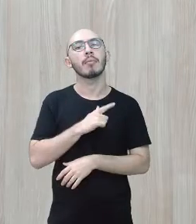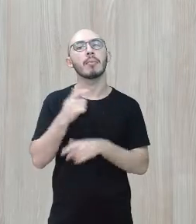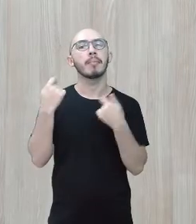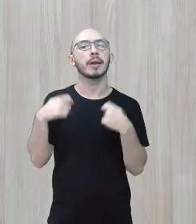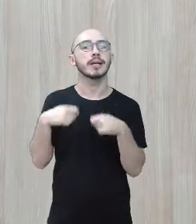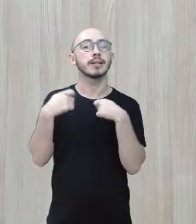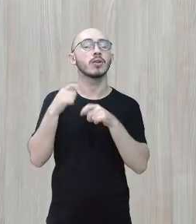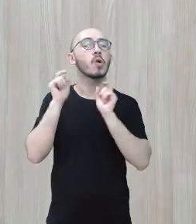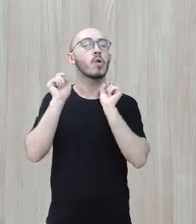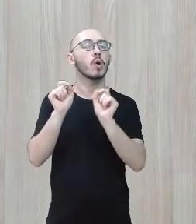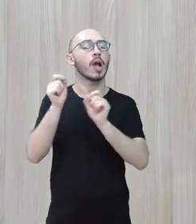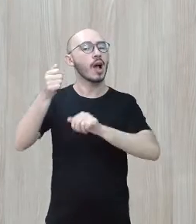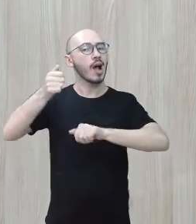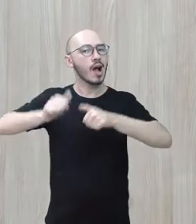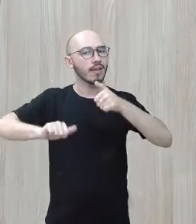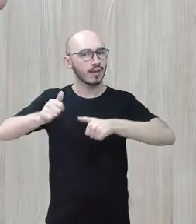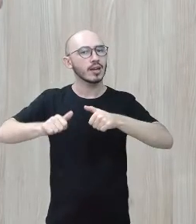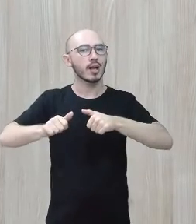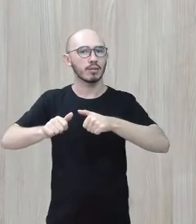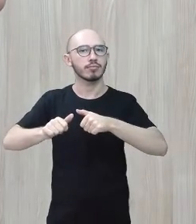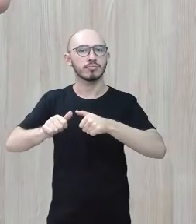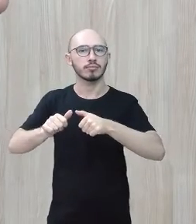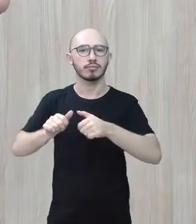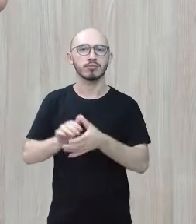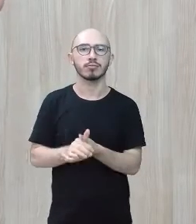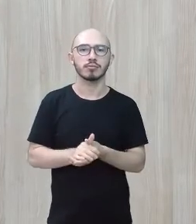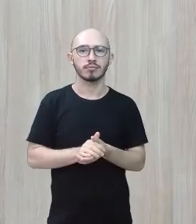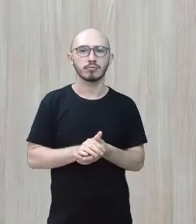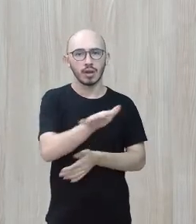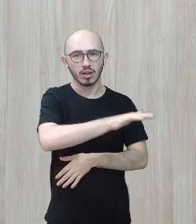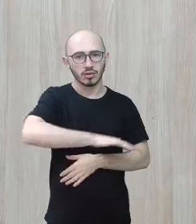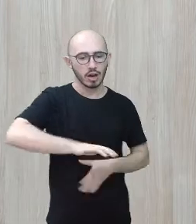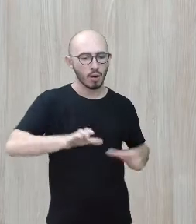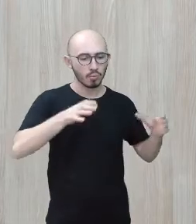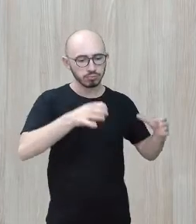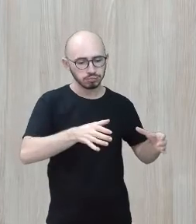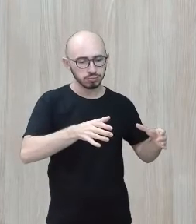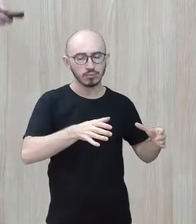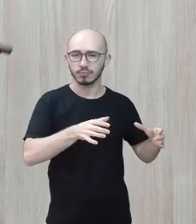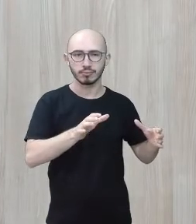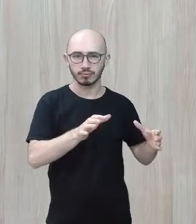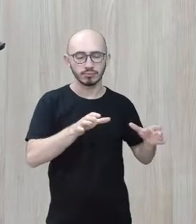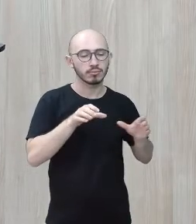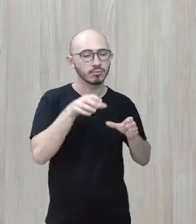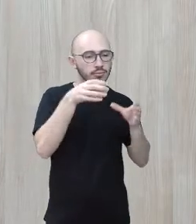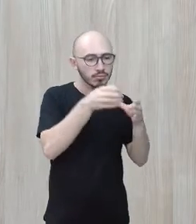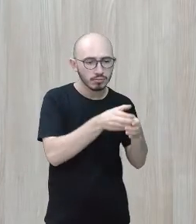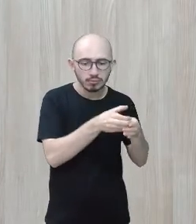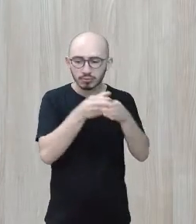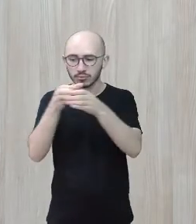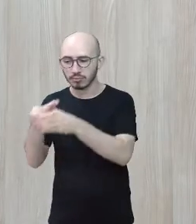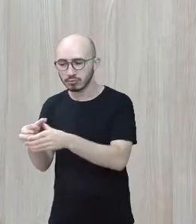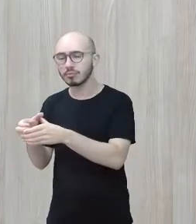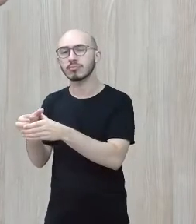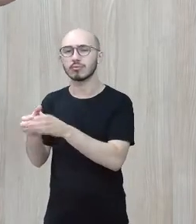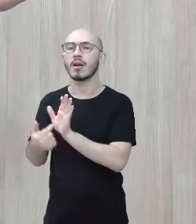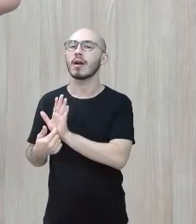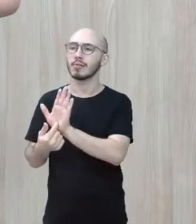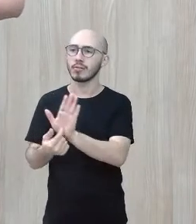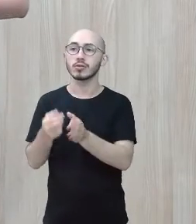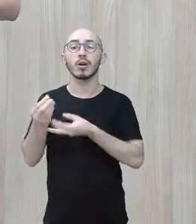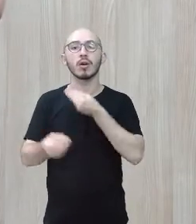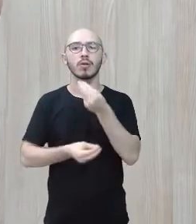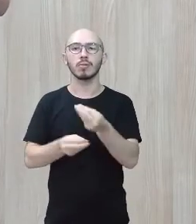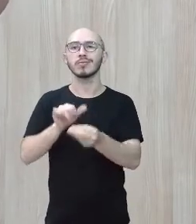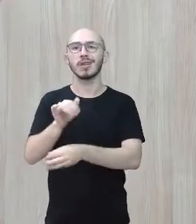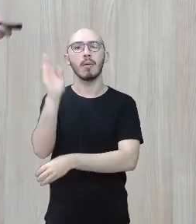precisar, sim, avaliar uma amostra, né? A gente falou sobre a possibilidade de fazer uma pesquisa no país inteiro. Então, fica difícil da gente